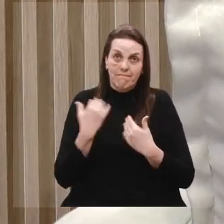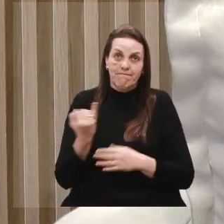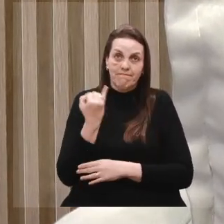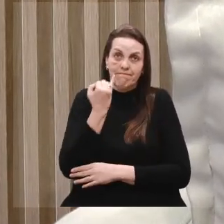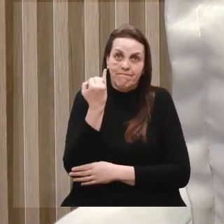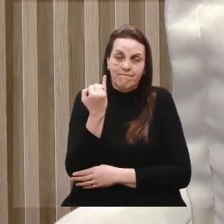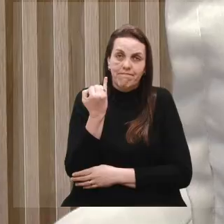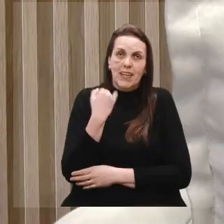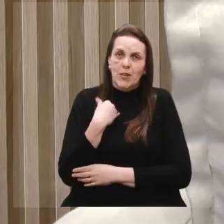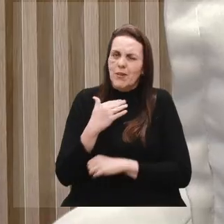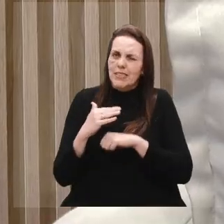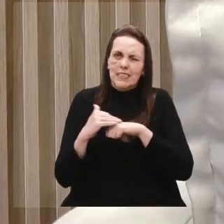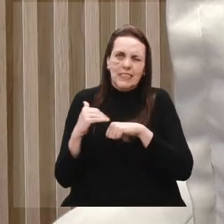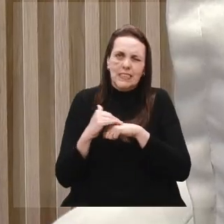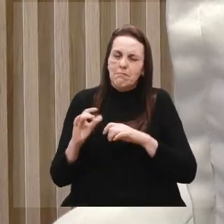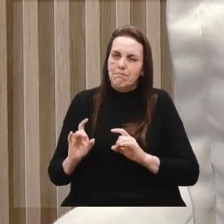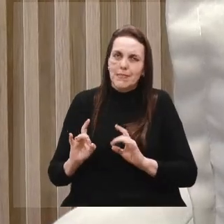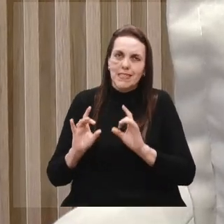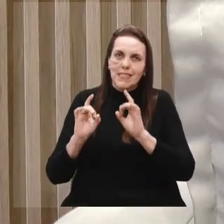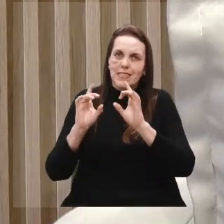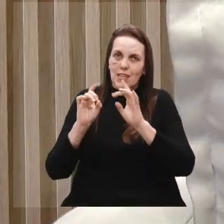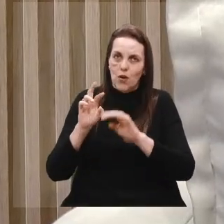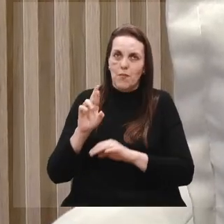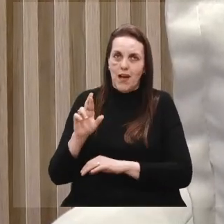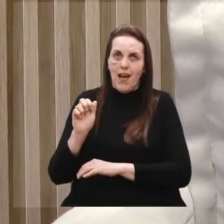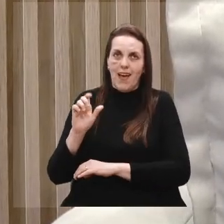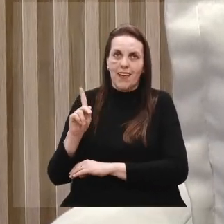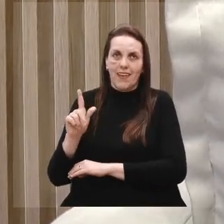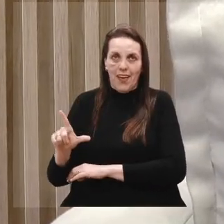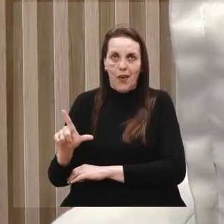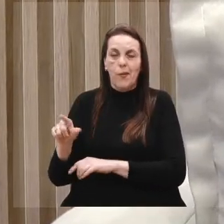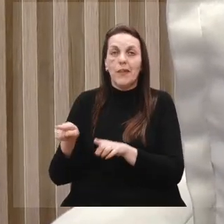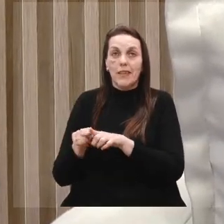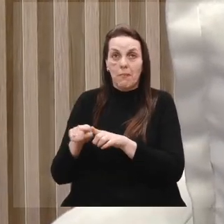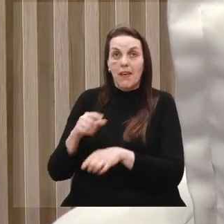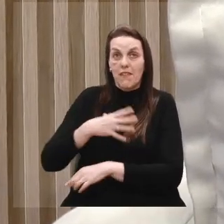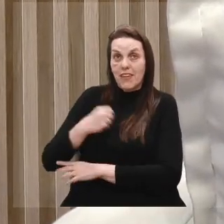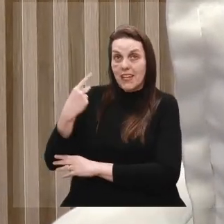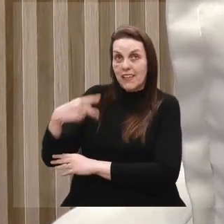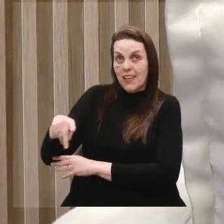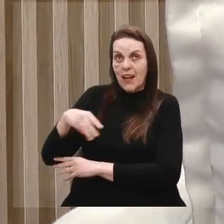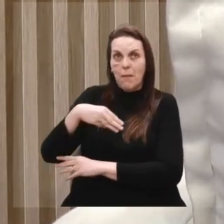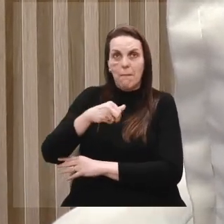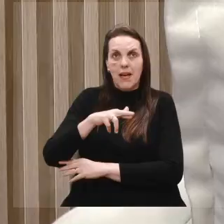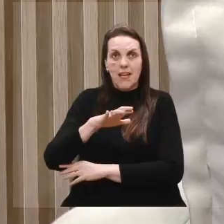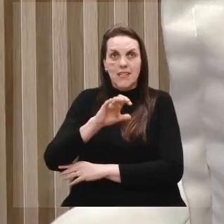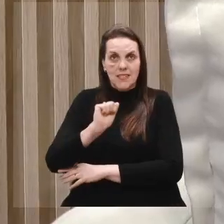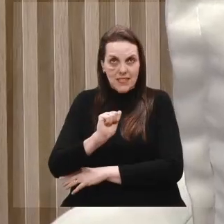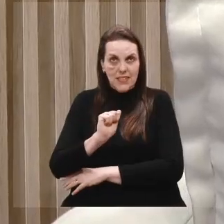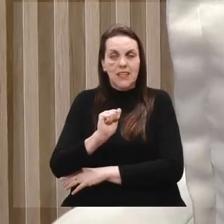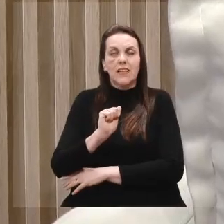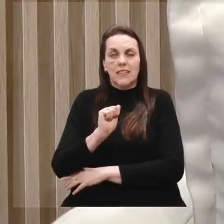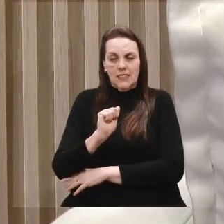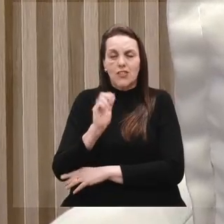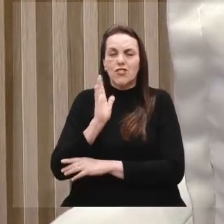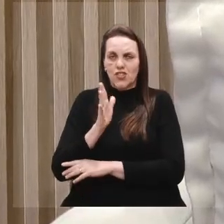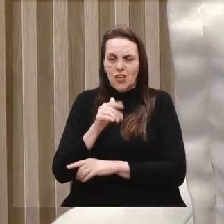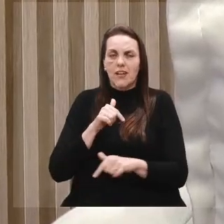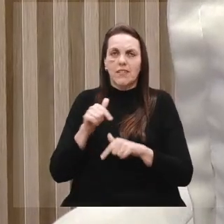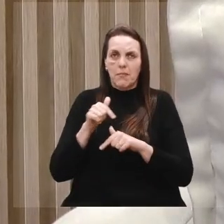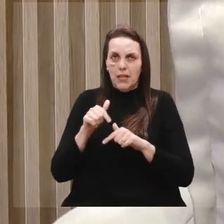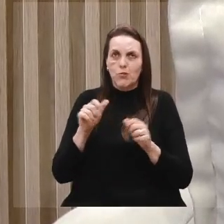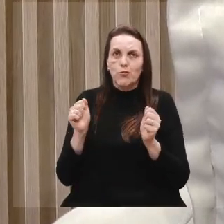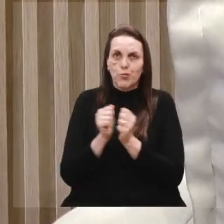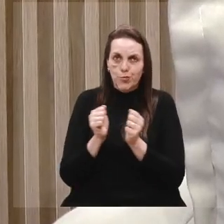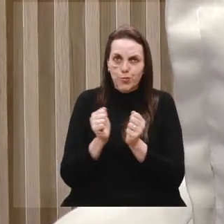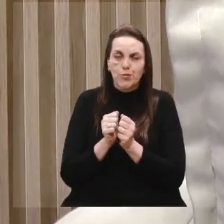tenho um carinho especial pela Raquel, pela Márcia, filha da Raquel, que a gente até já fez algumas ações, também é